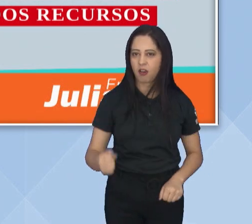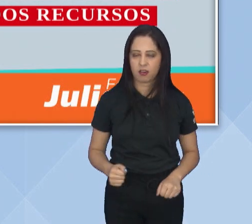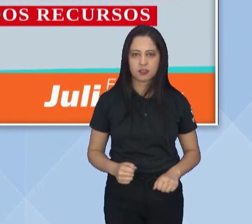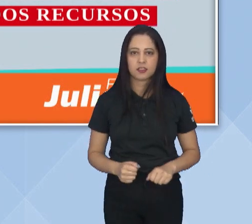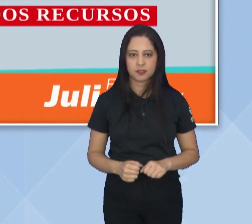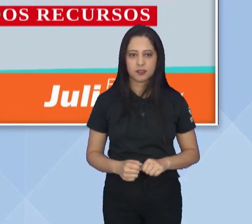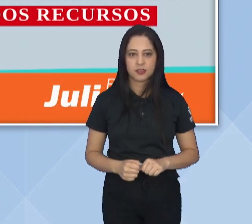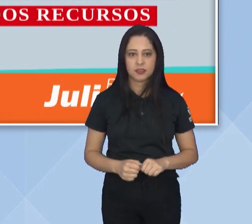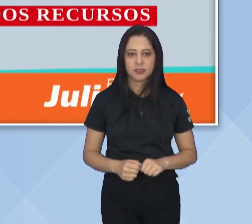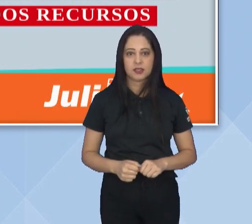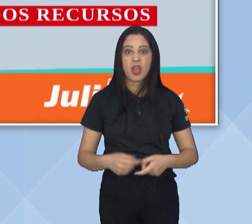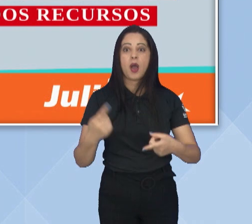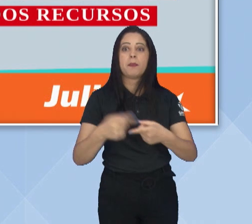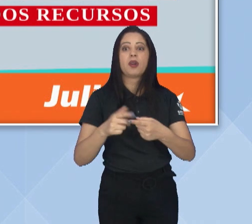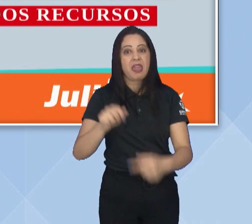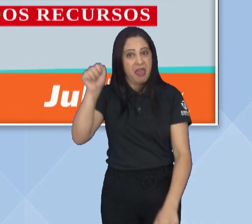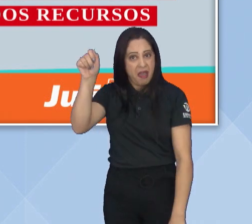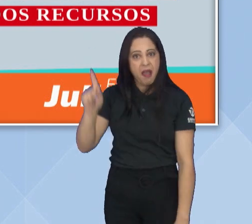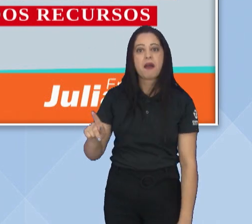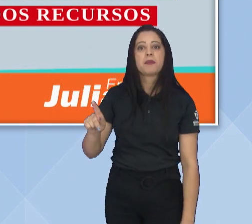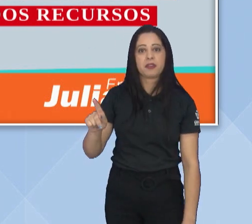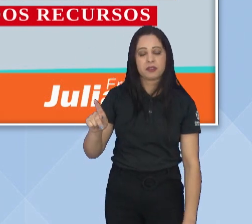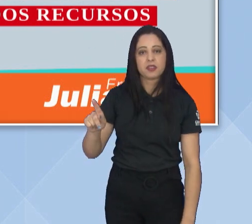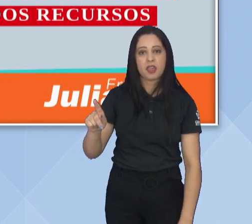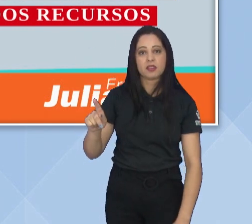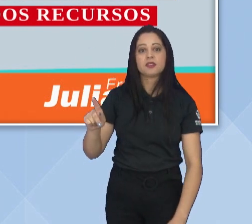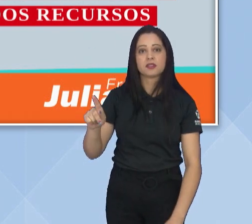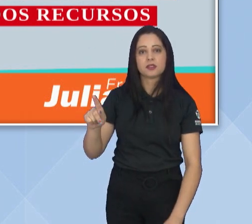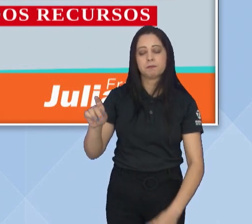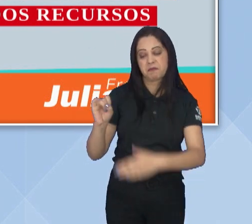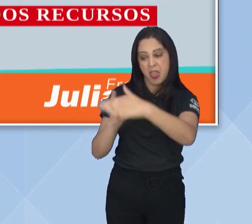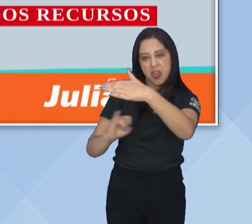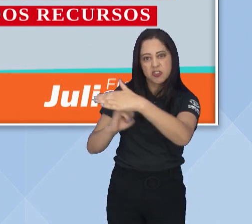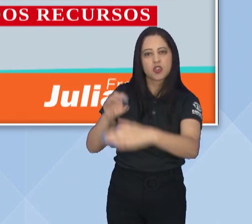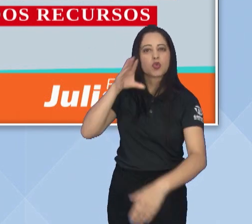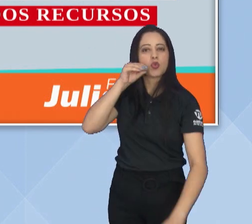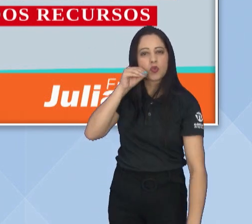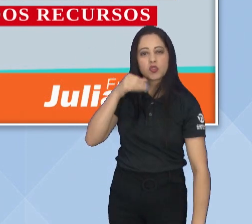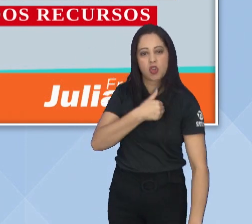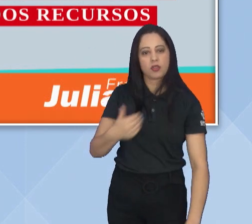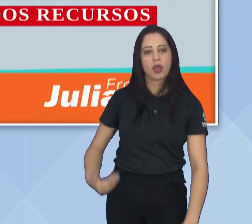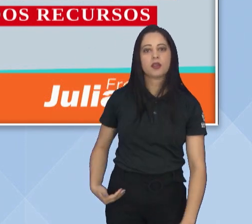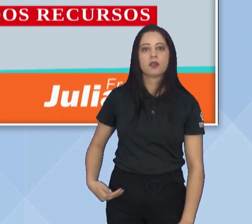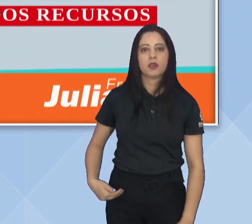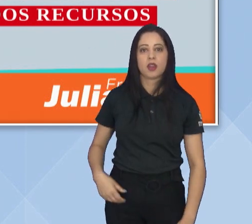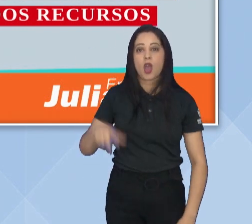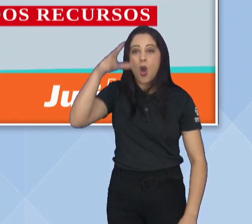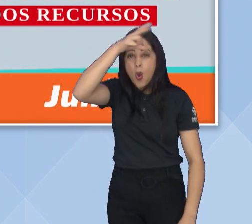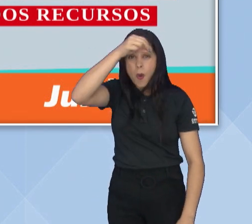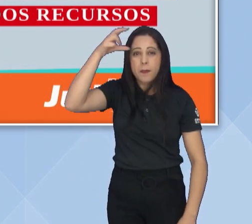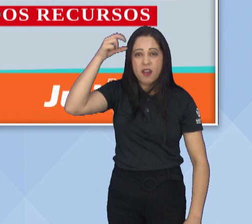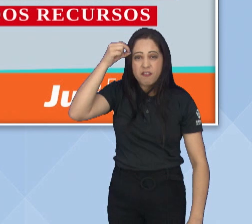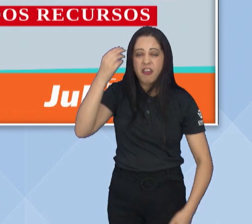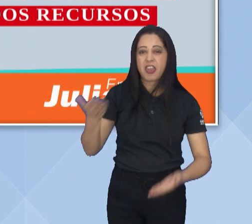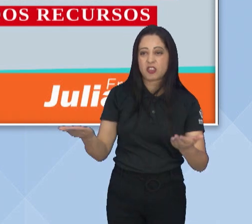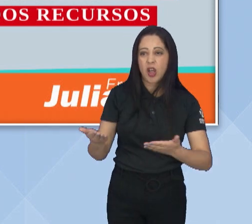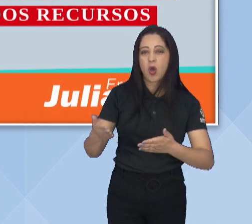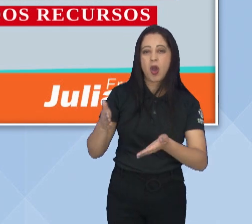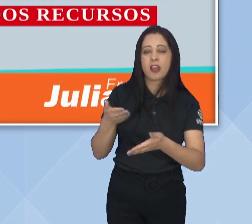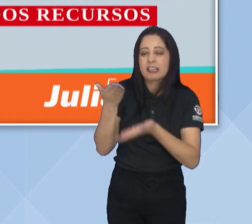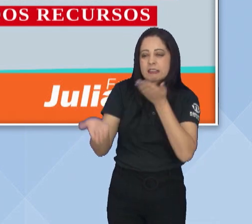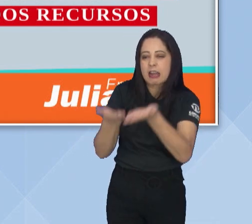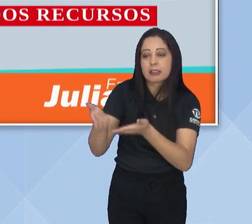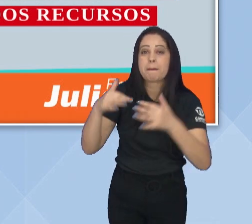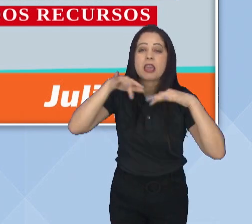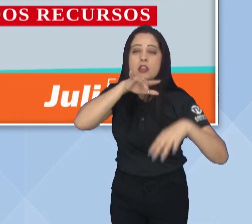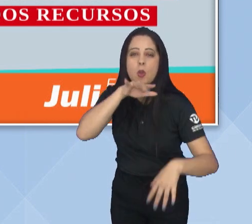fez com a Previdência, com o Instituto da Previdência dos Servidores. É isso que esse prefeito tem feito com os servidores e com os professores dessa